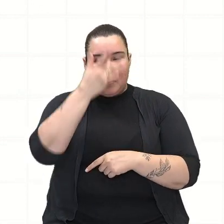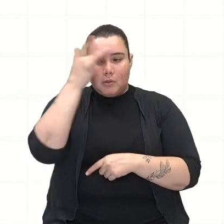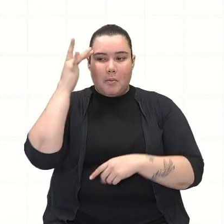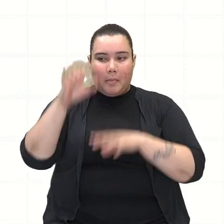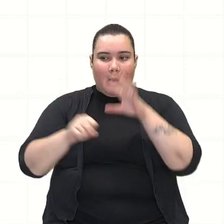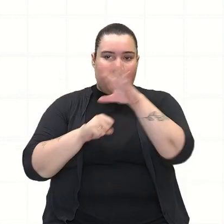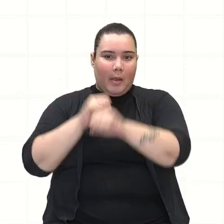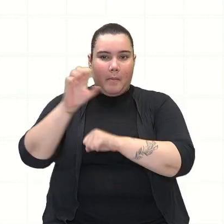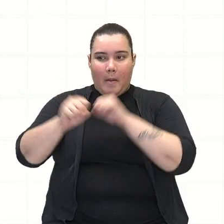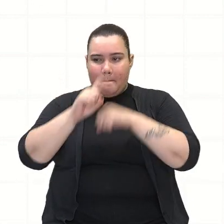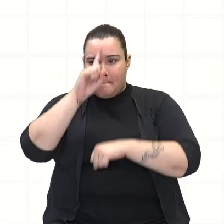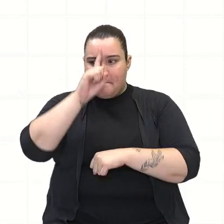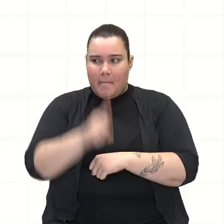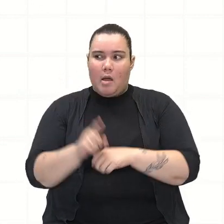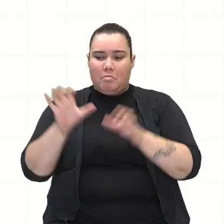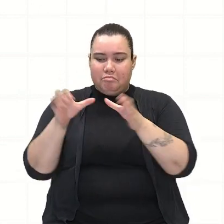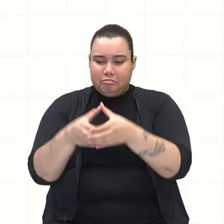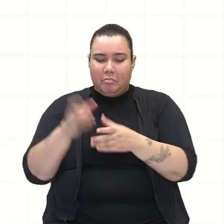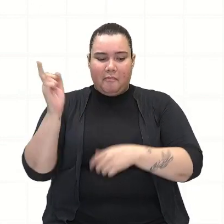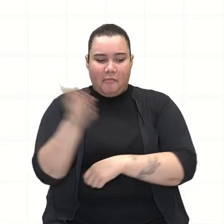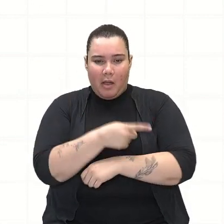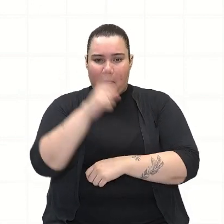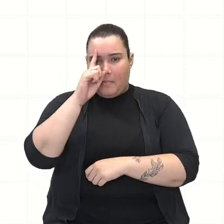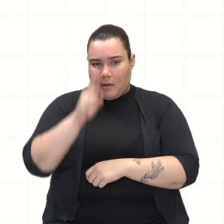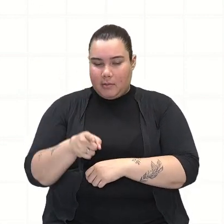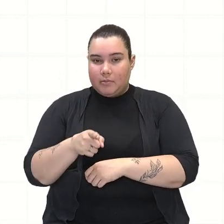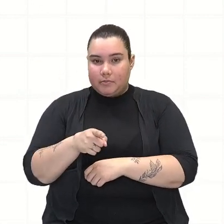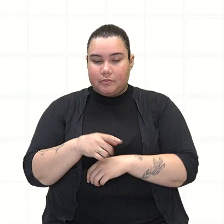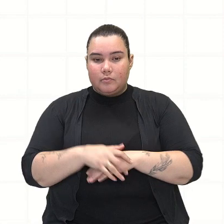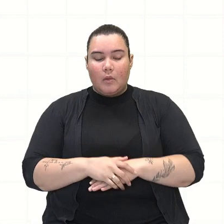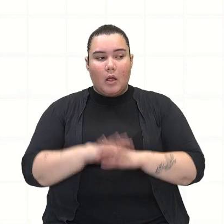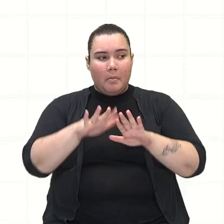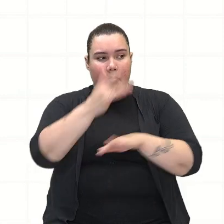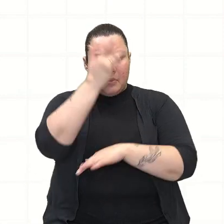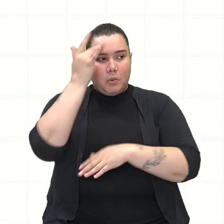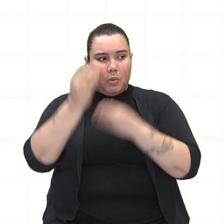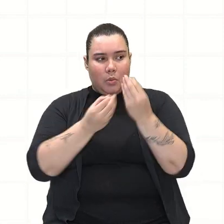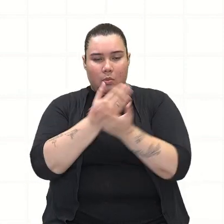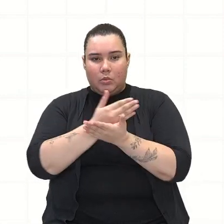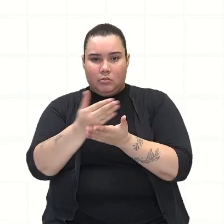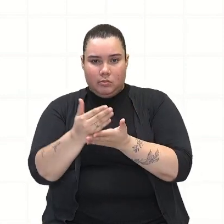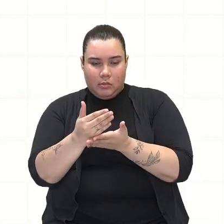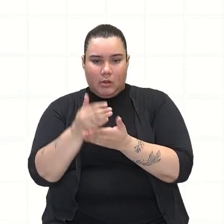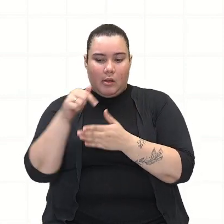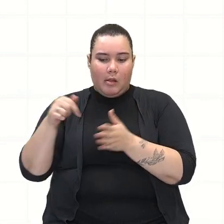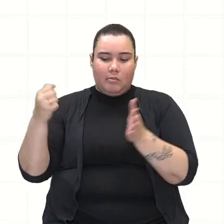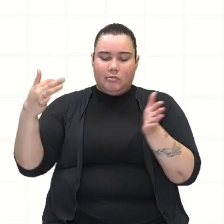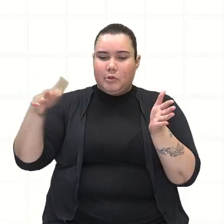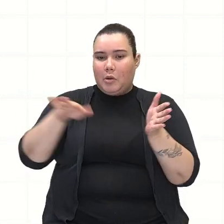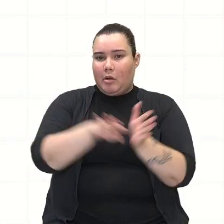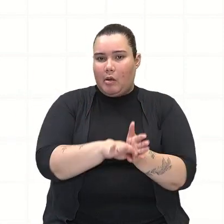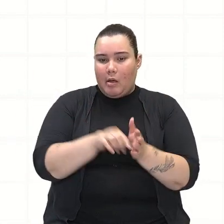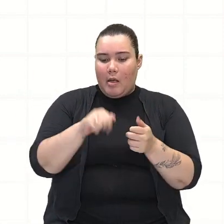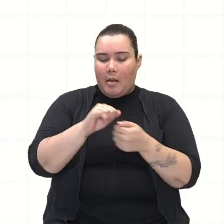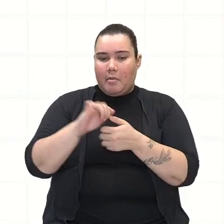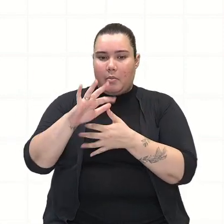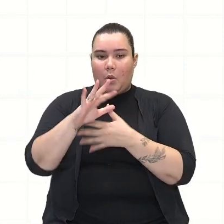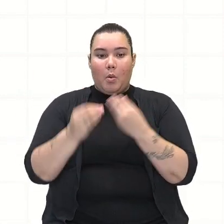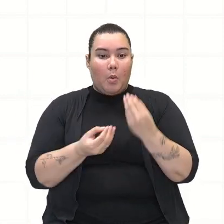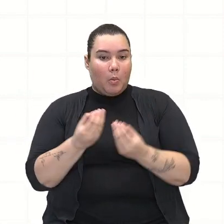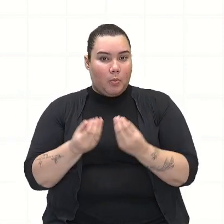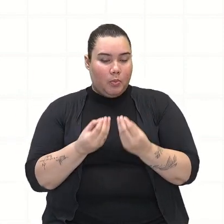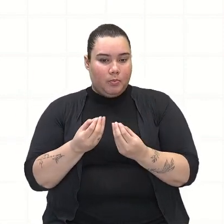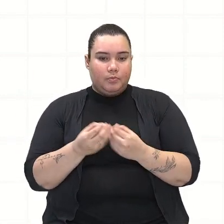que foram submetidas a eles. E como vinham essas pessoas para as Américas a partir do